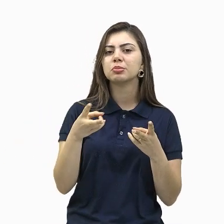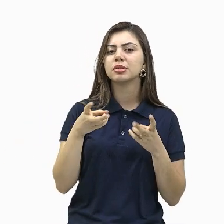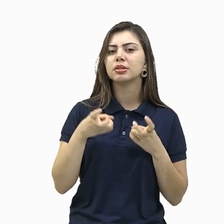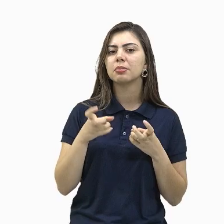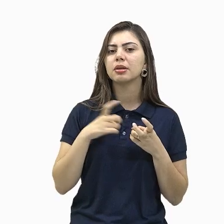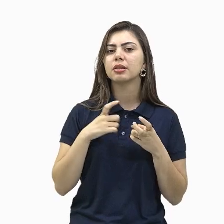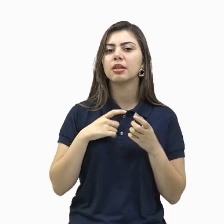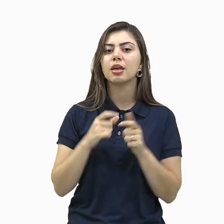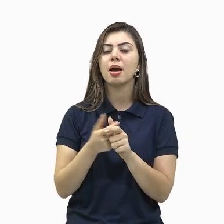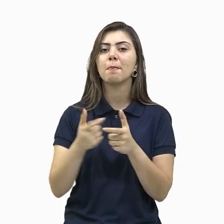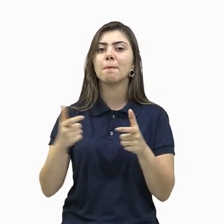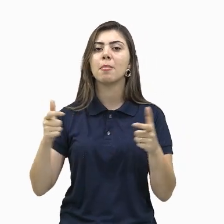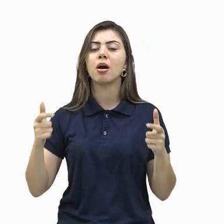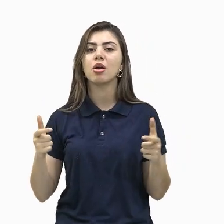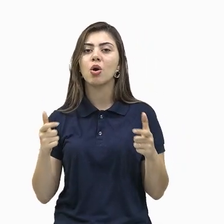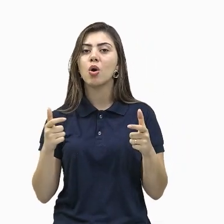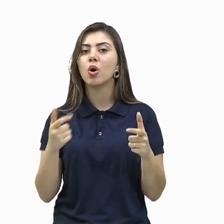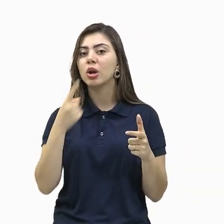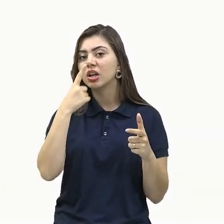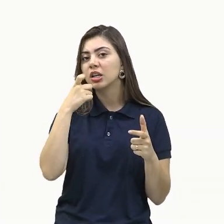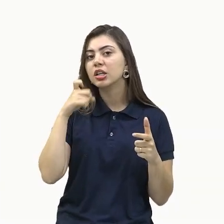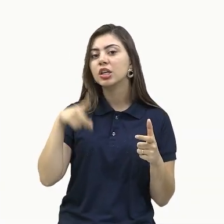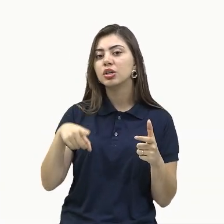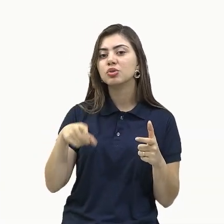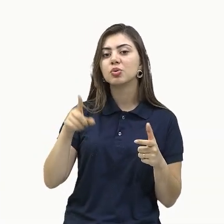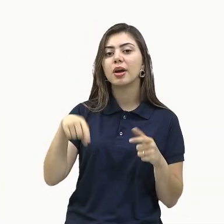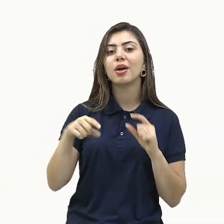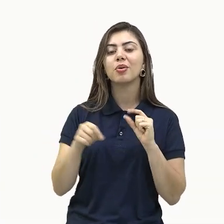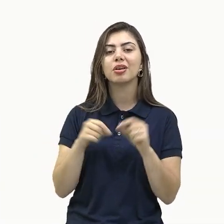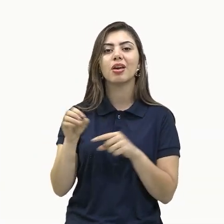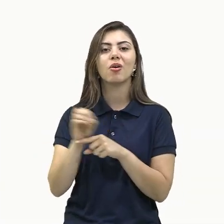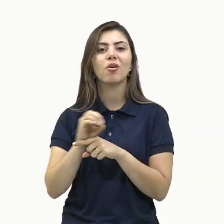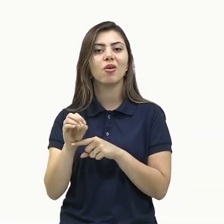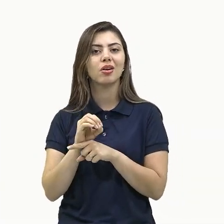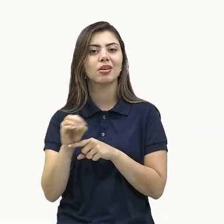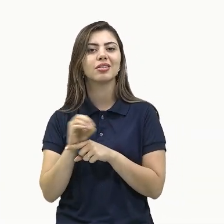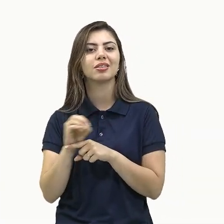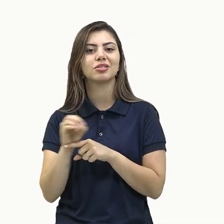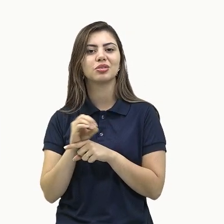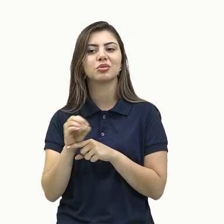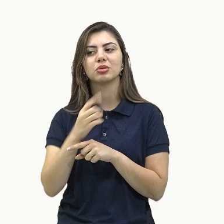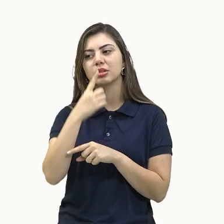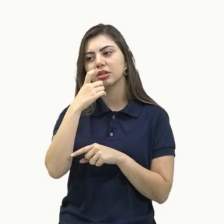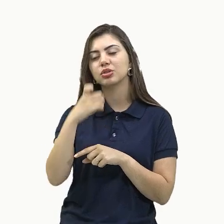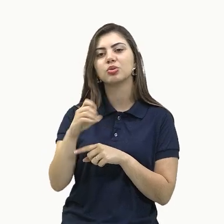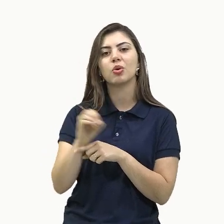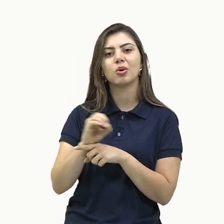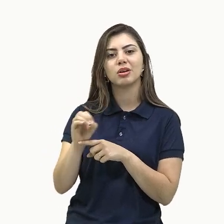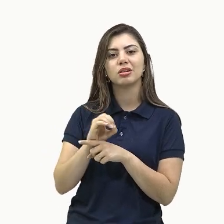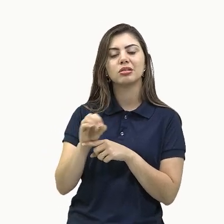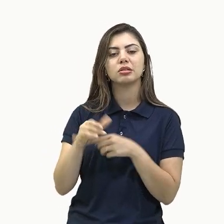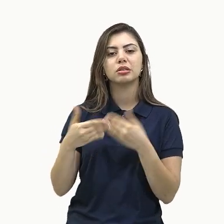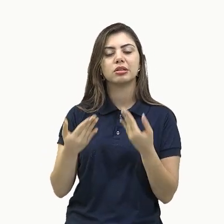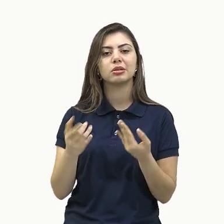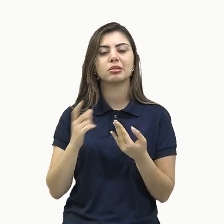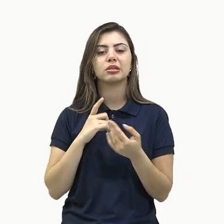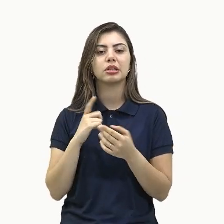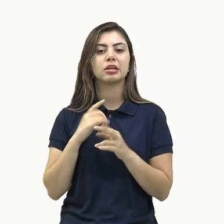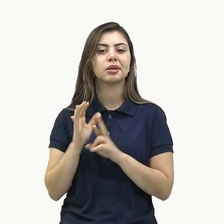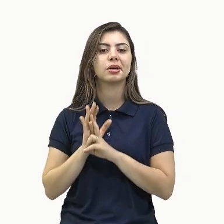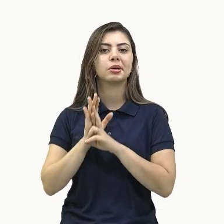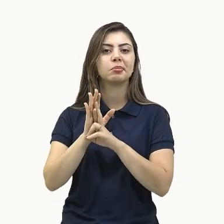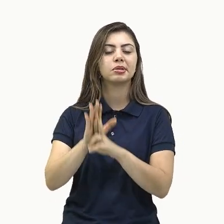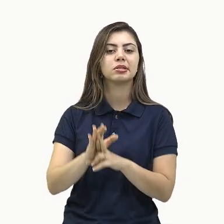resíduos gerados, eles são os resíduos orgânicos, que são aqueles resíduos que são representados ali por aquele a gente